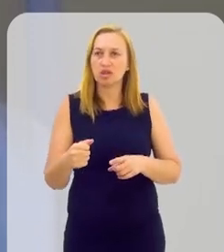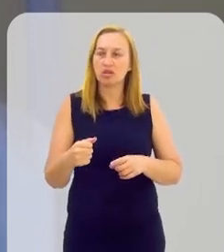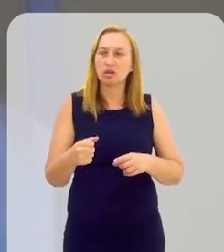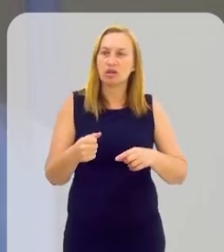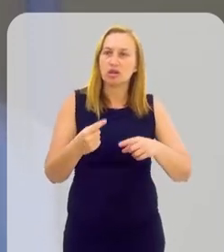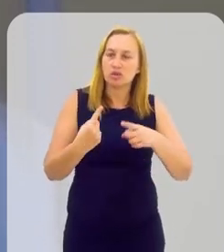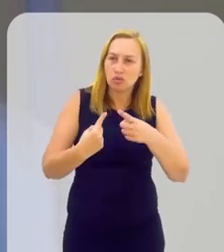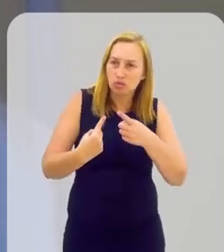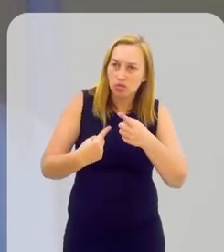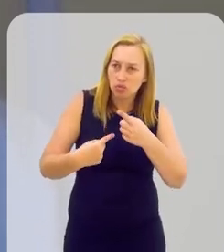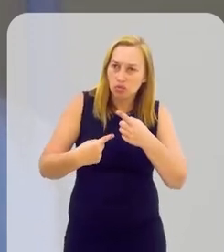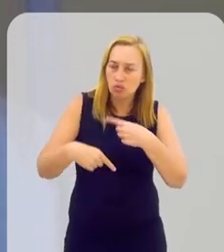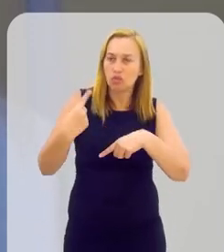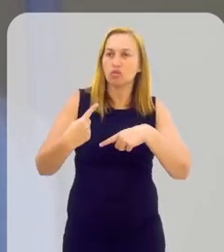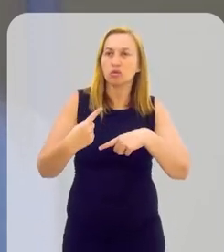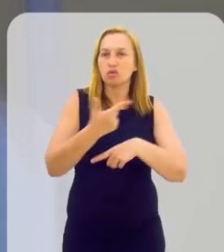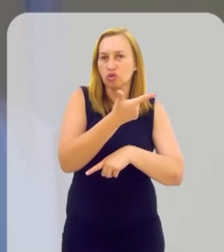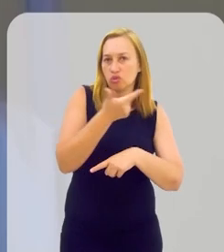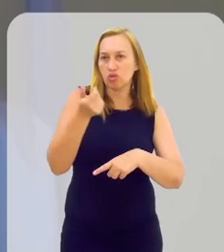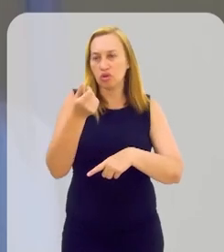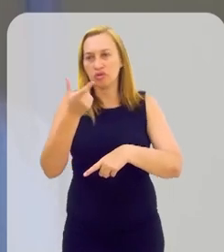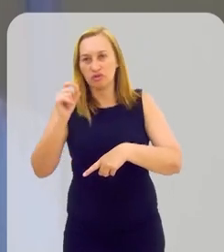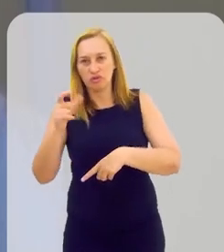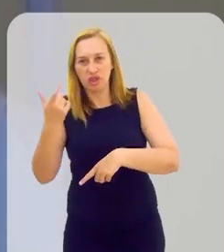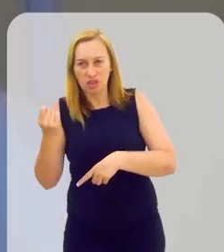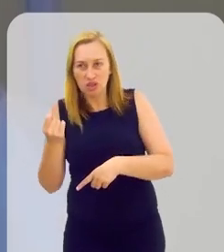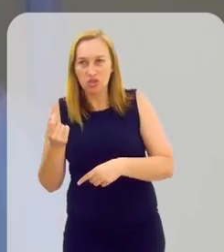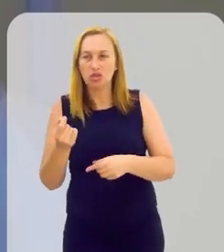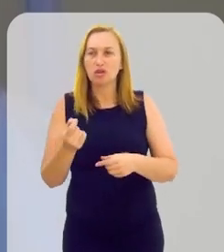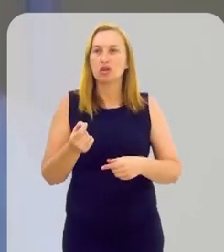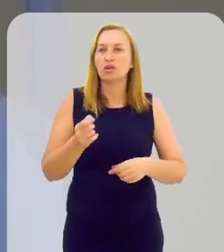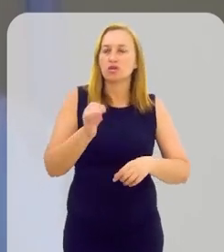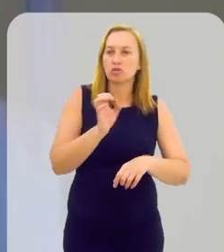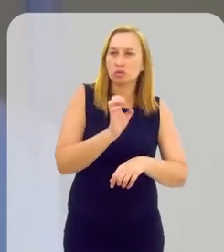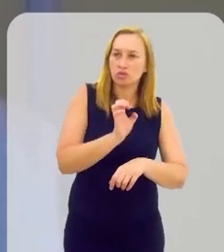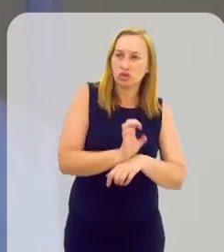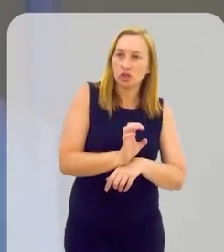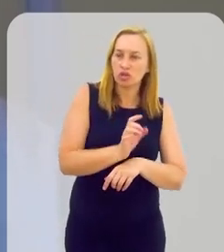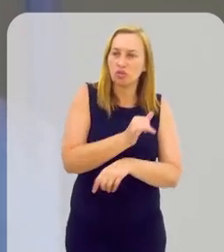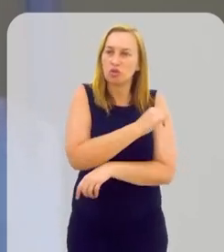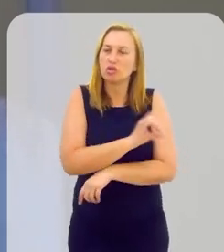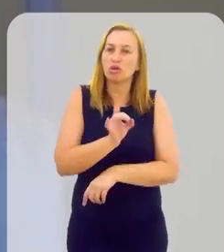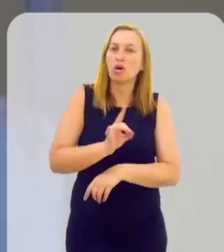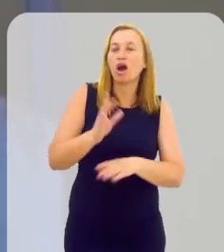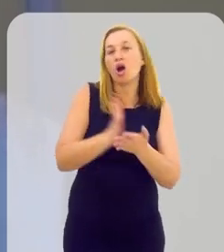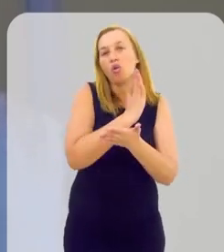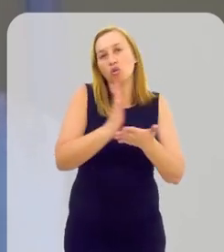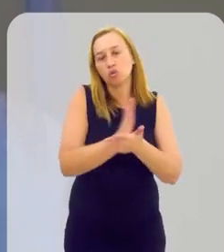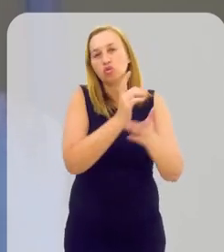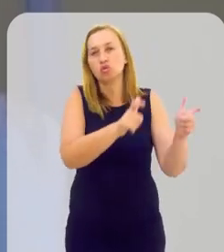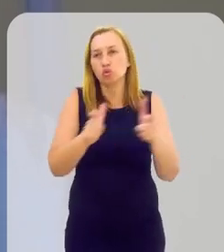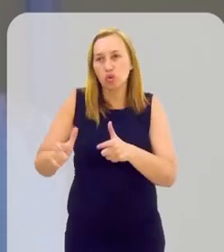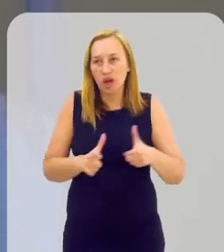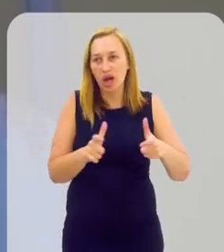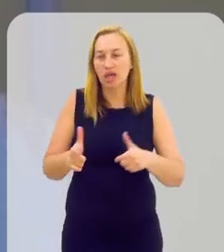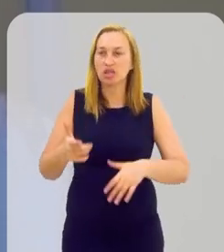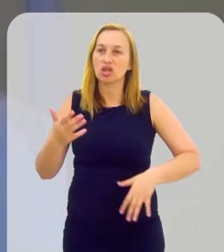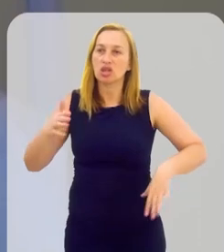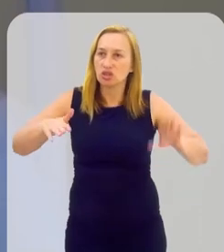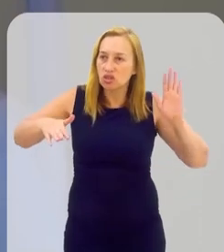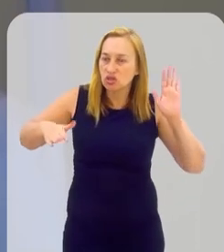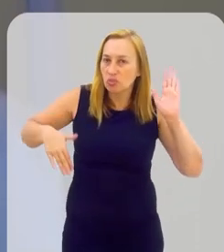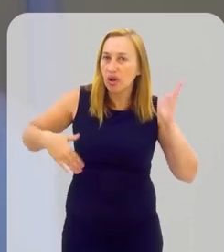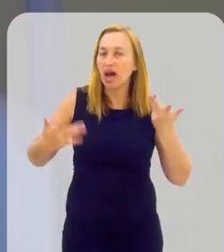e, mesmo em julho de 2020, já havia acenos no Brasil, não necessariamente no estado do Rio, de que alguns